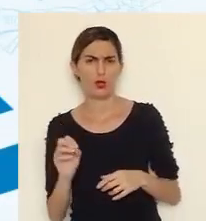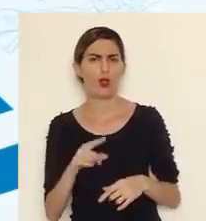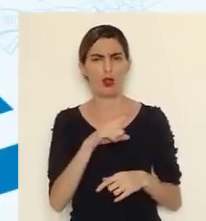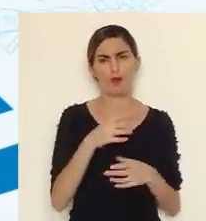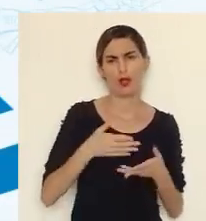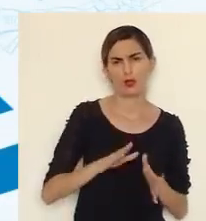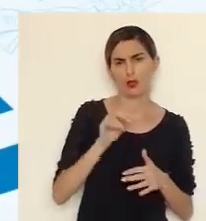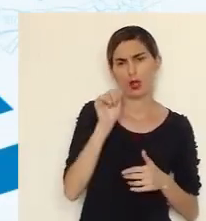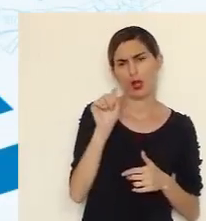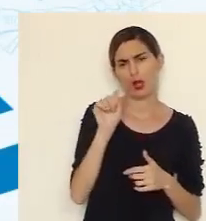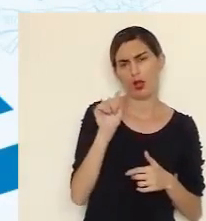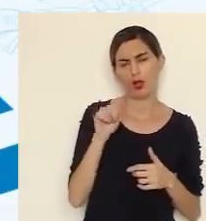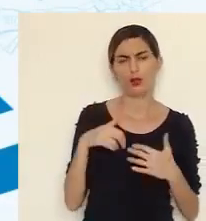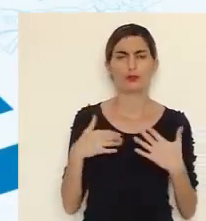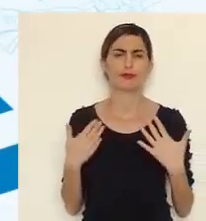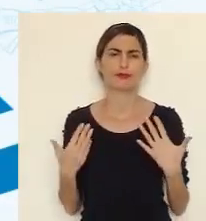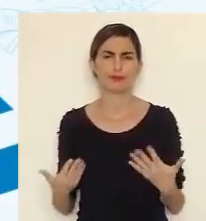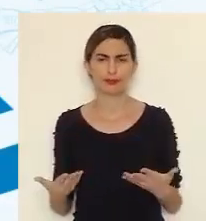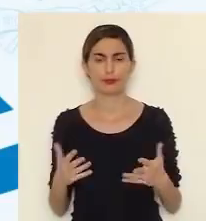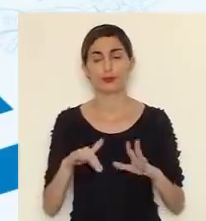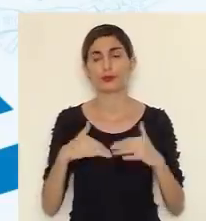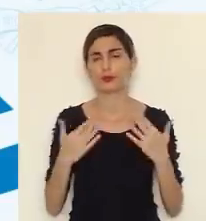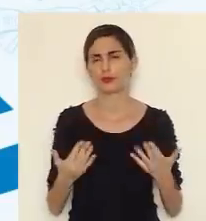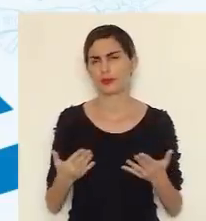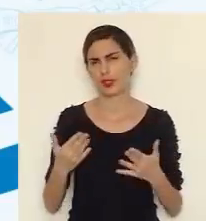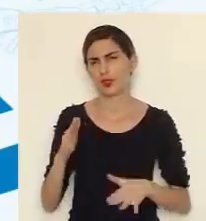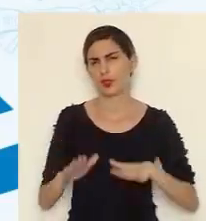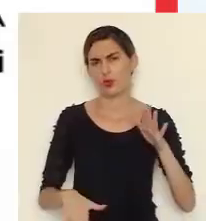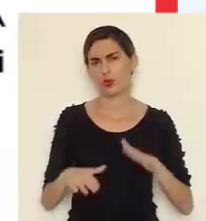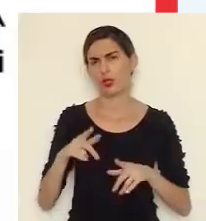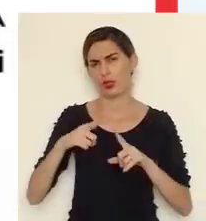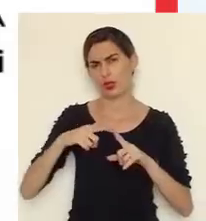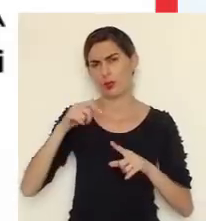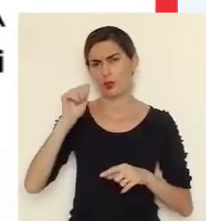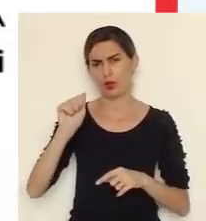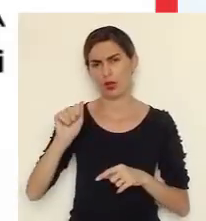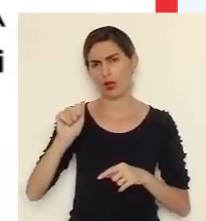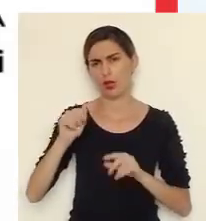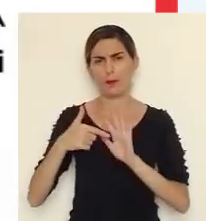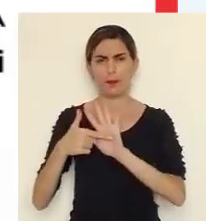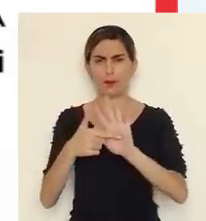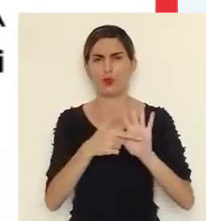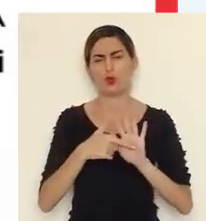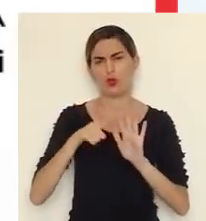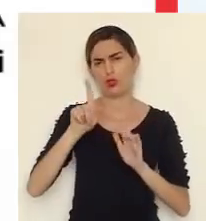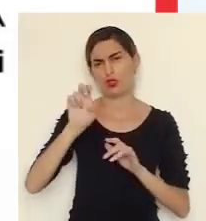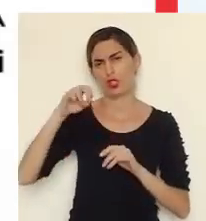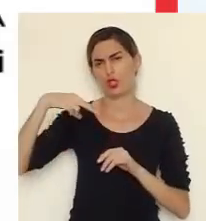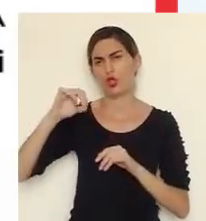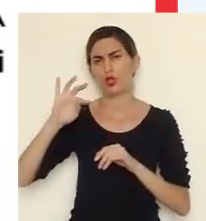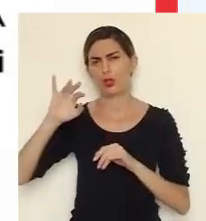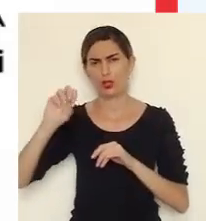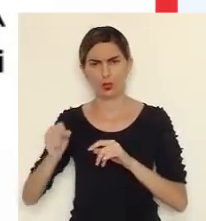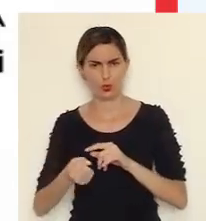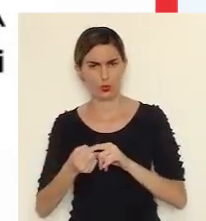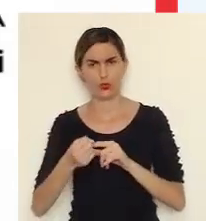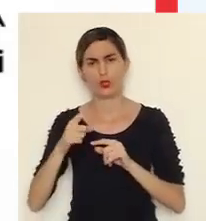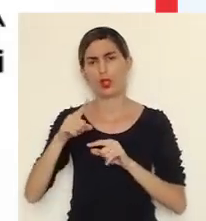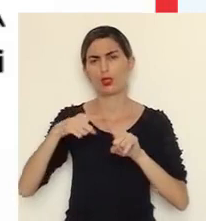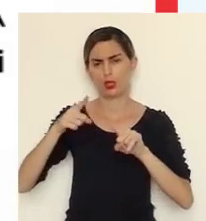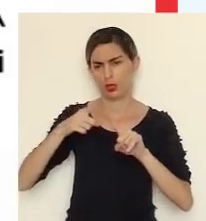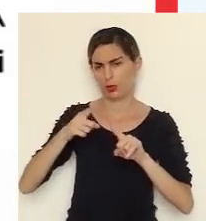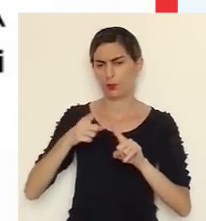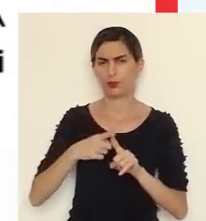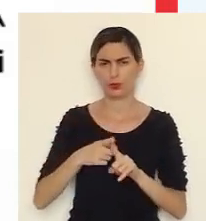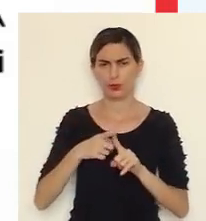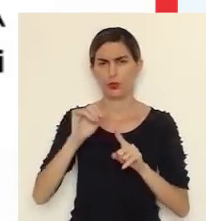nascer O? Ele vai nascer A? Né? Então, os indivíduos do tipo A apresentam os genótipos, né?